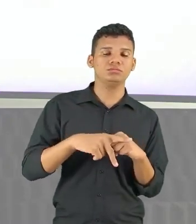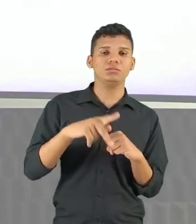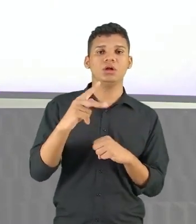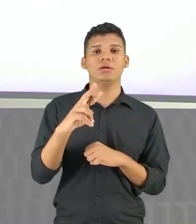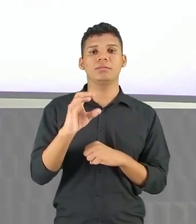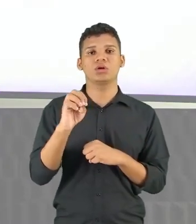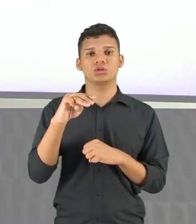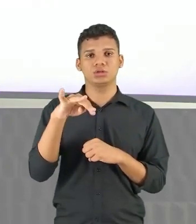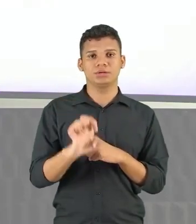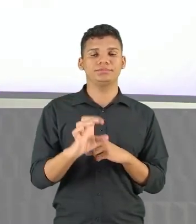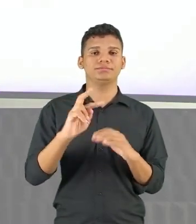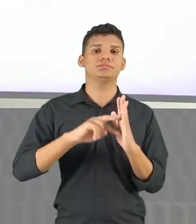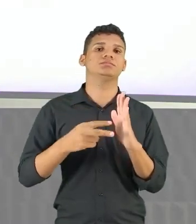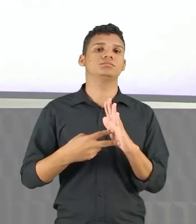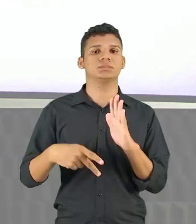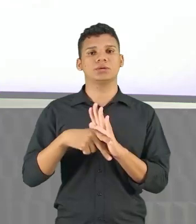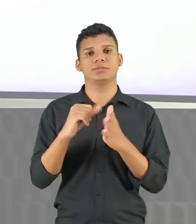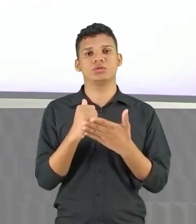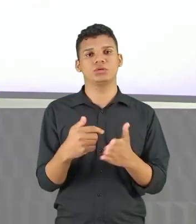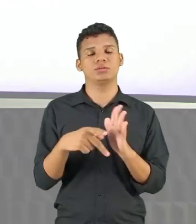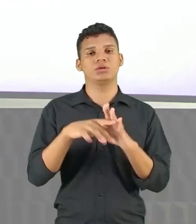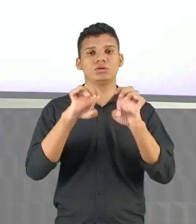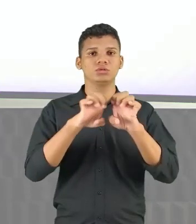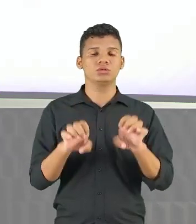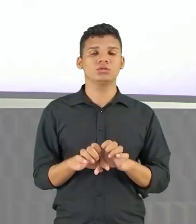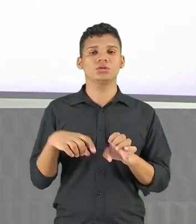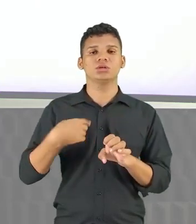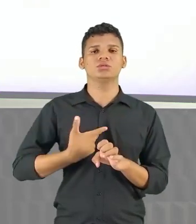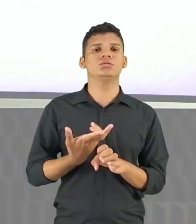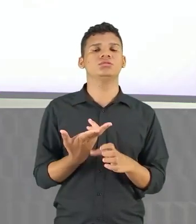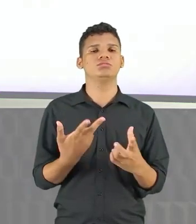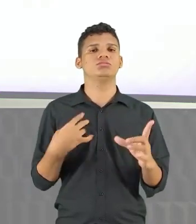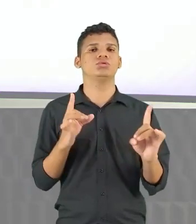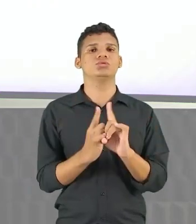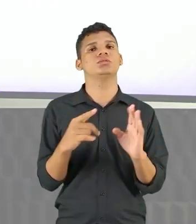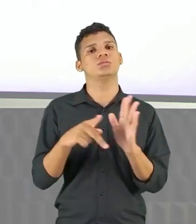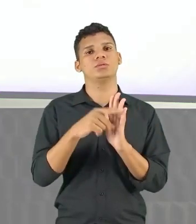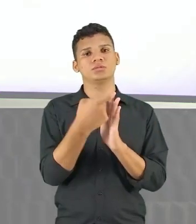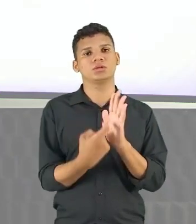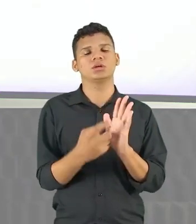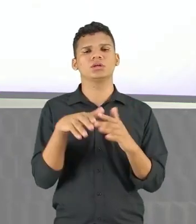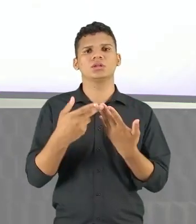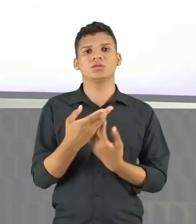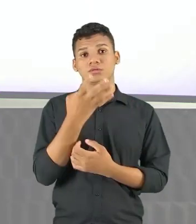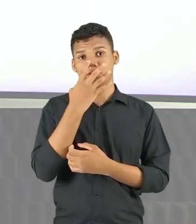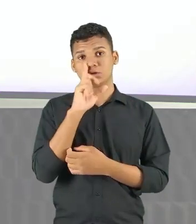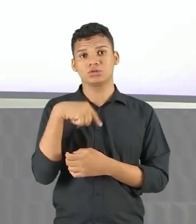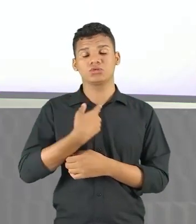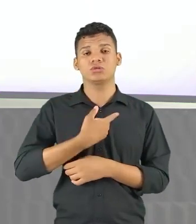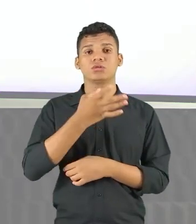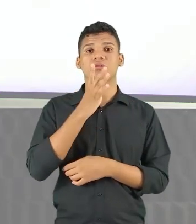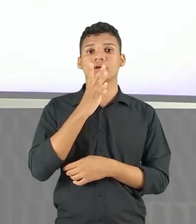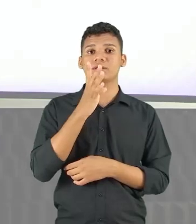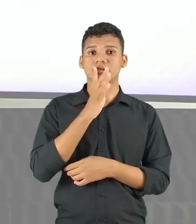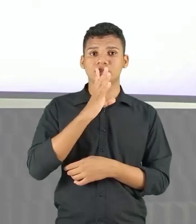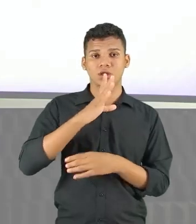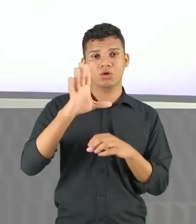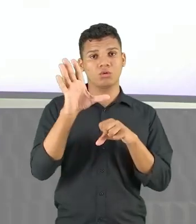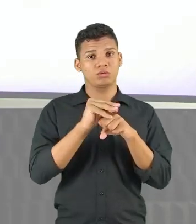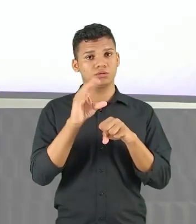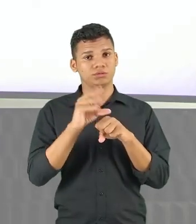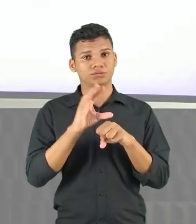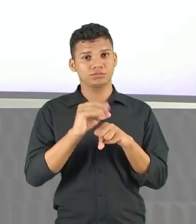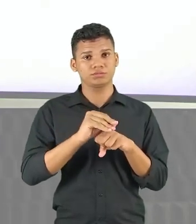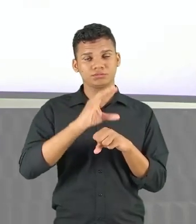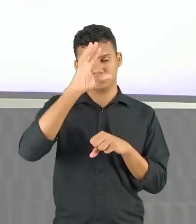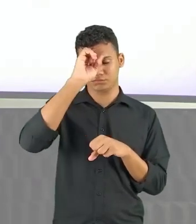isso é para ajudar na estrutura argumentativa que a gente verifica no texto. Então, é interessante a gente ter esse conhecimento. Então,